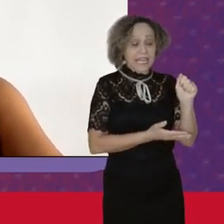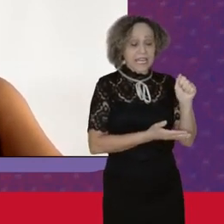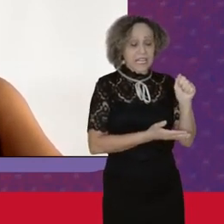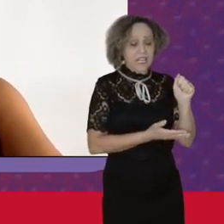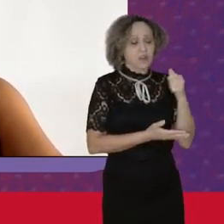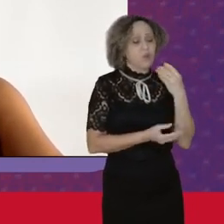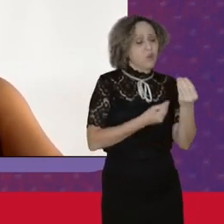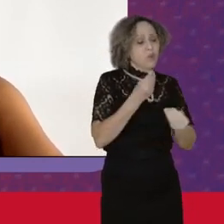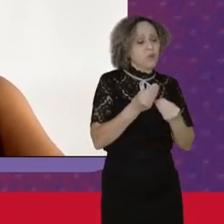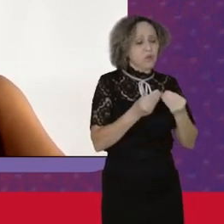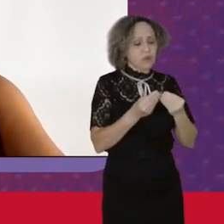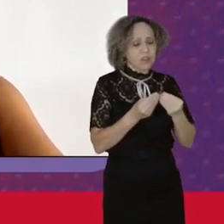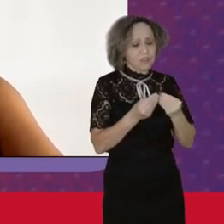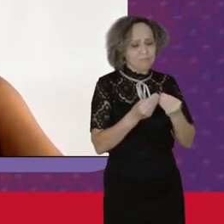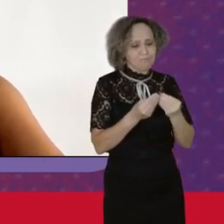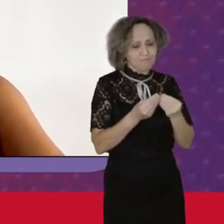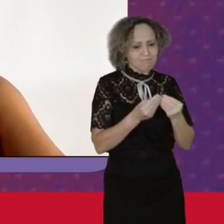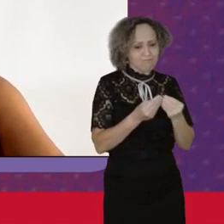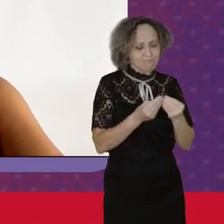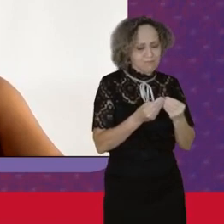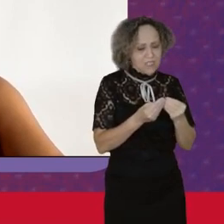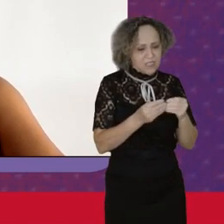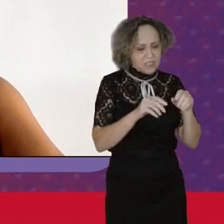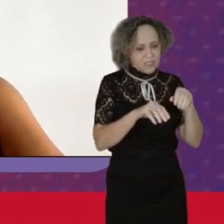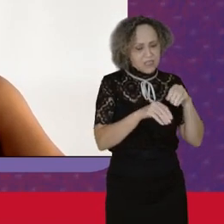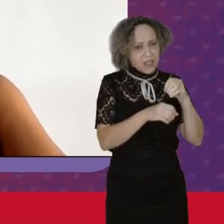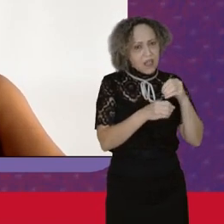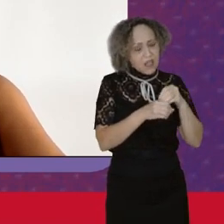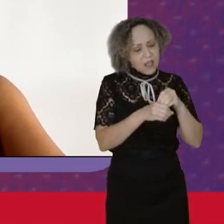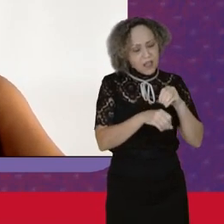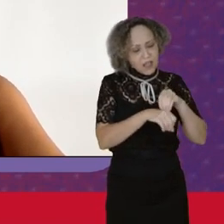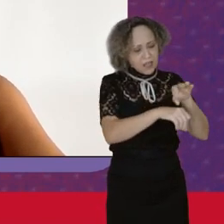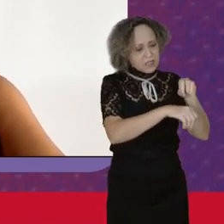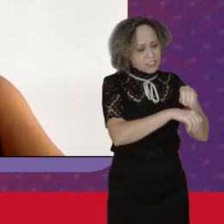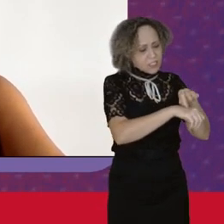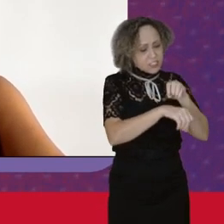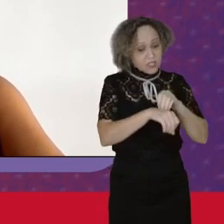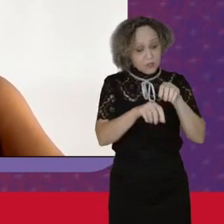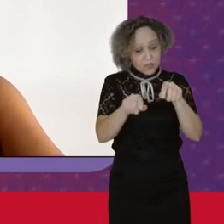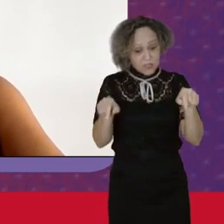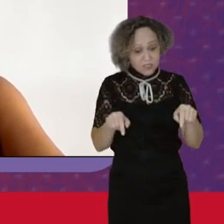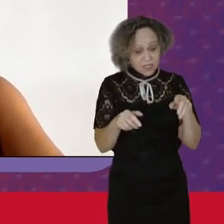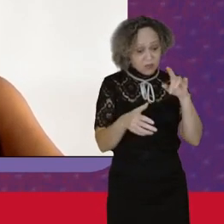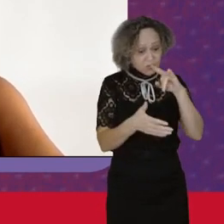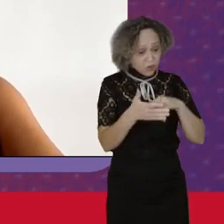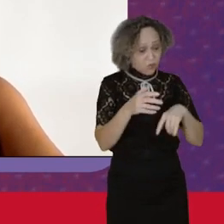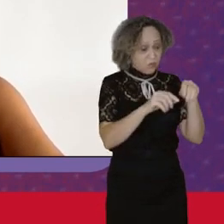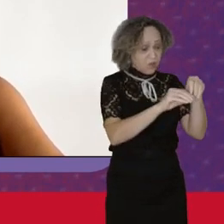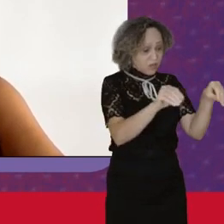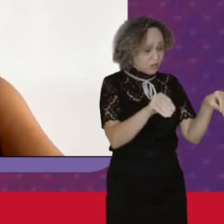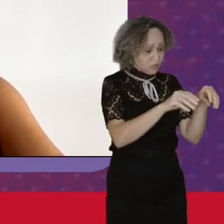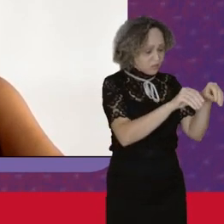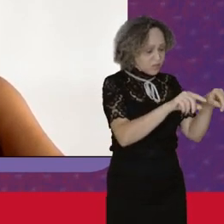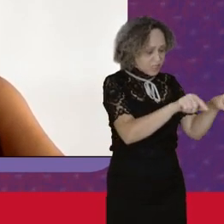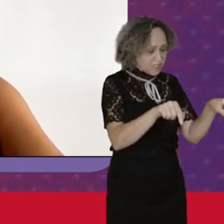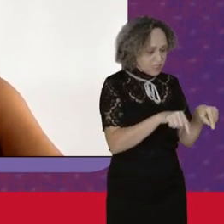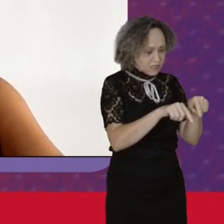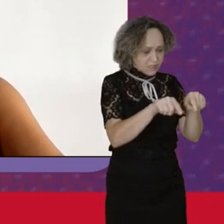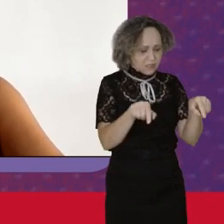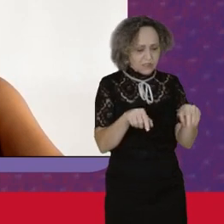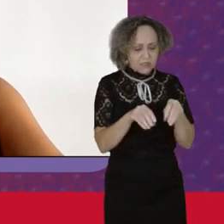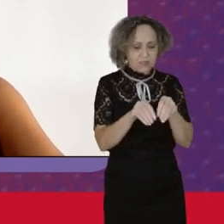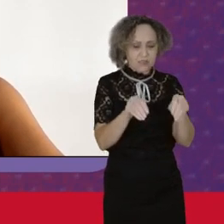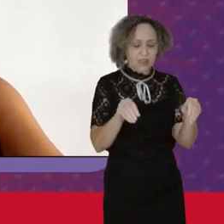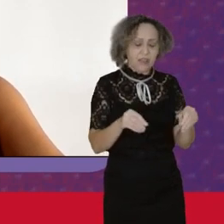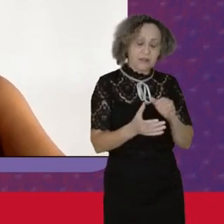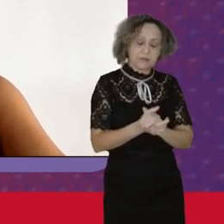popular. Oi, Selma, obrigada. Meus cumprimentos aqui a você, parabéns aí por esse